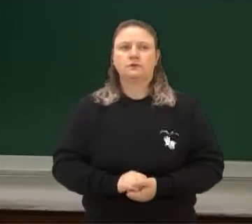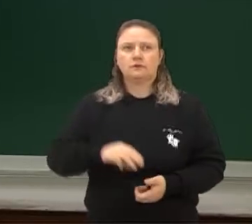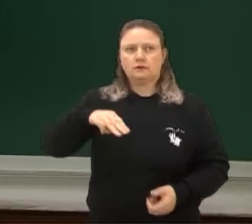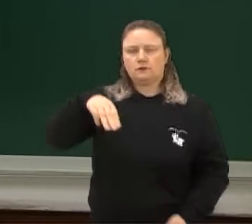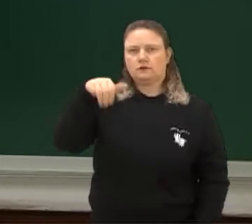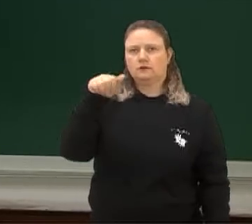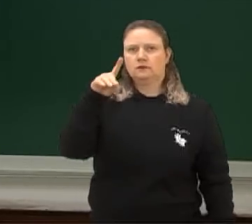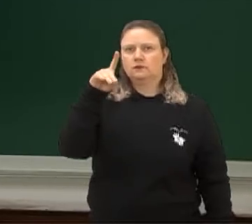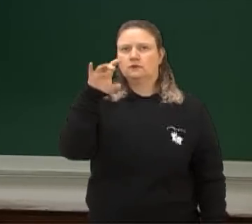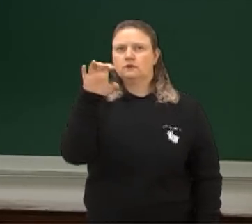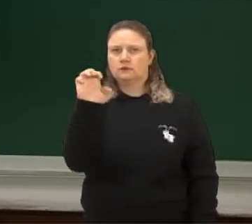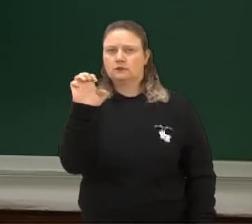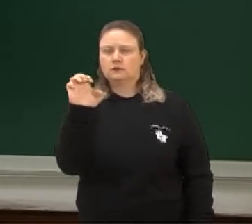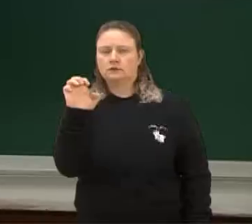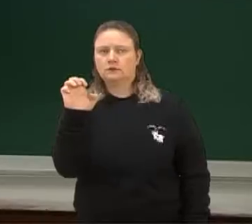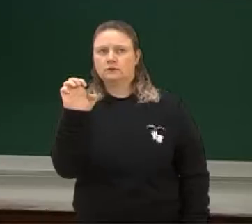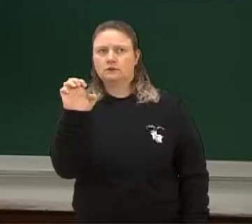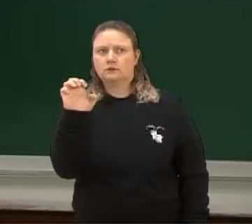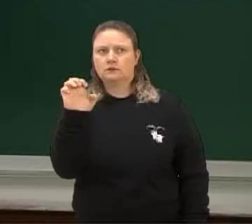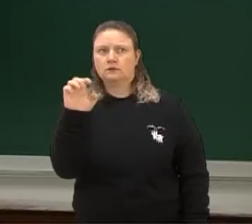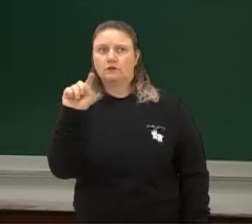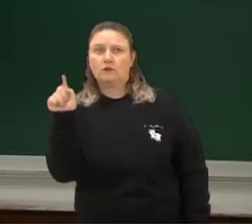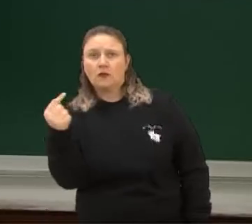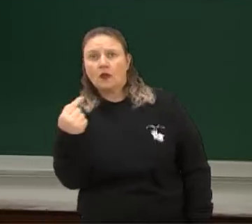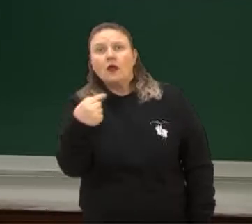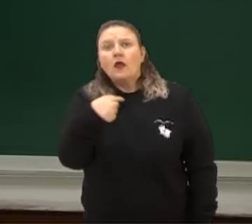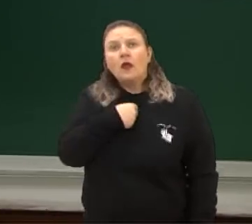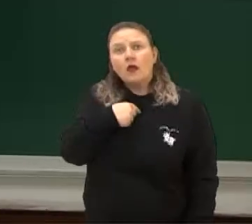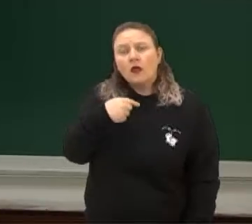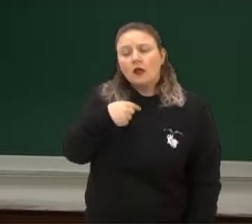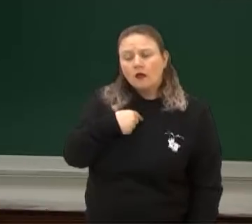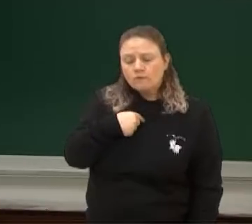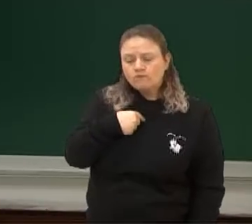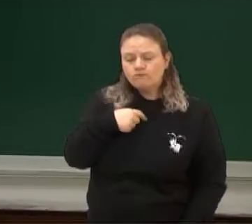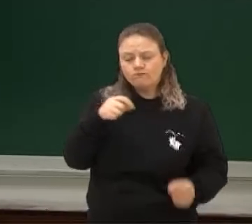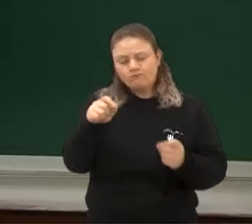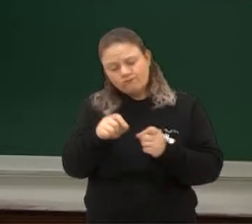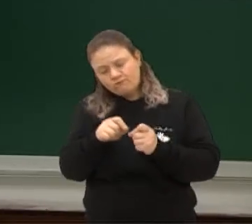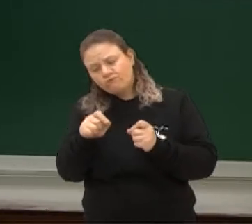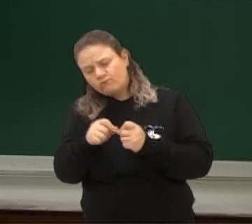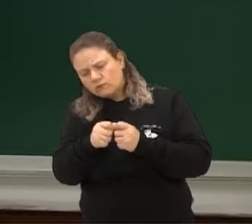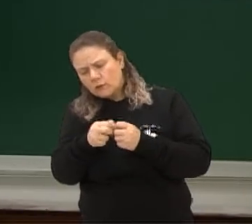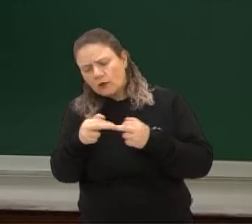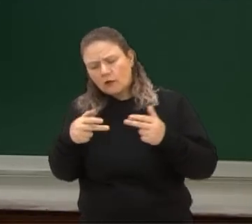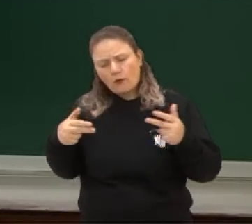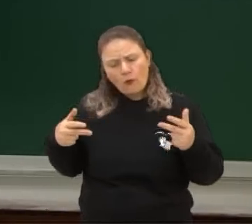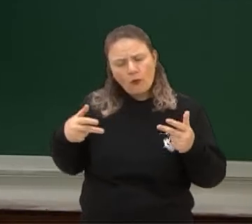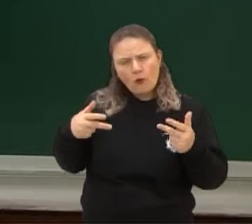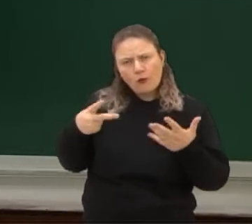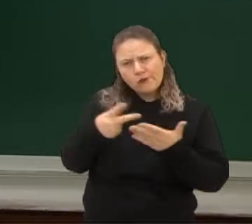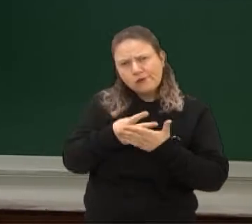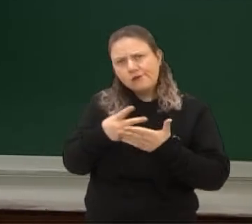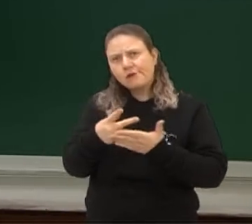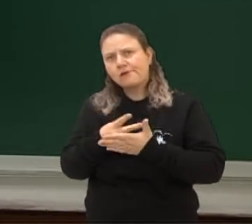Então, ó, eu fiz alguns erros, né?